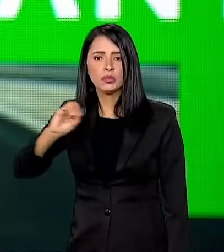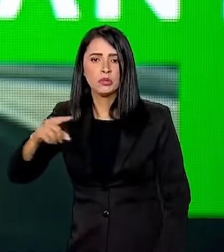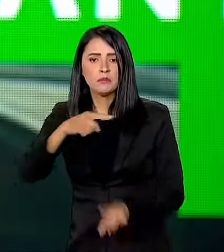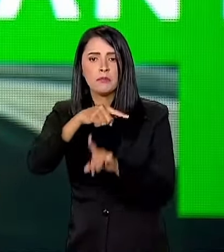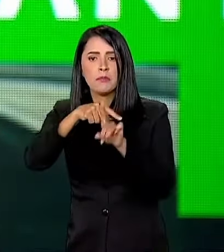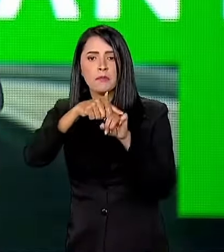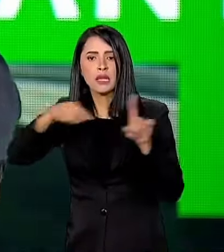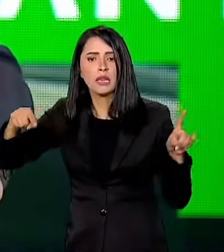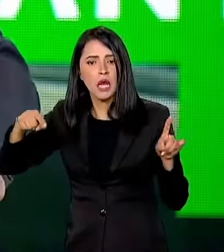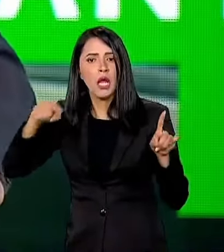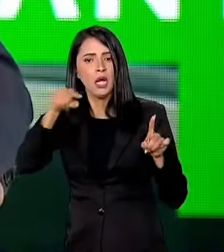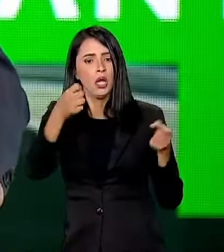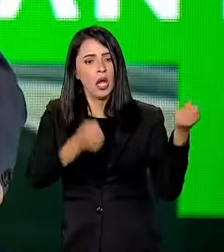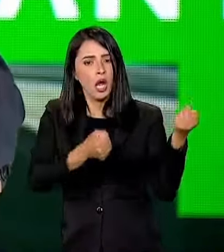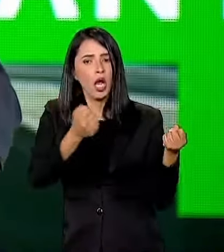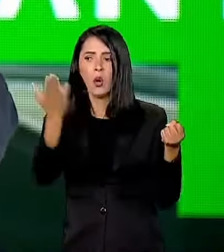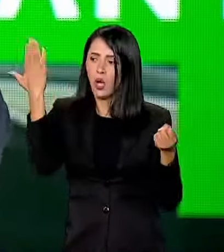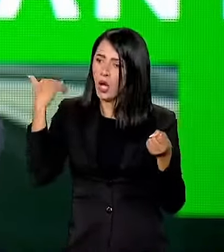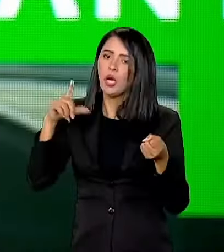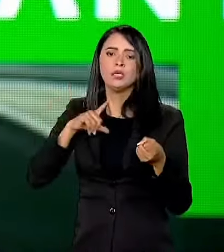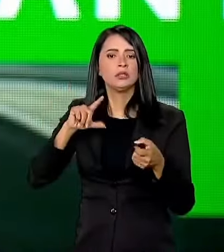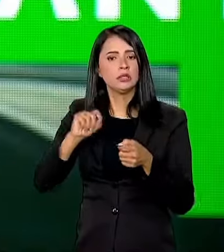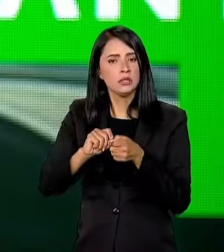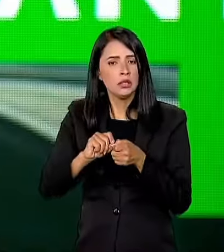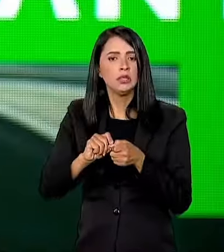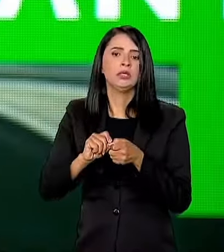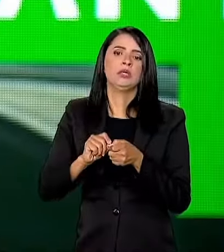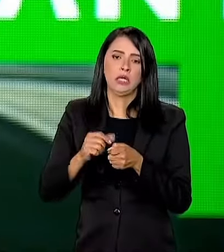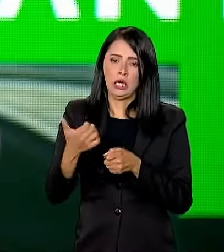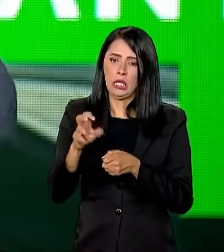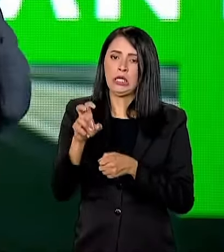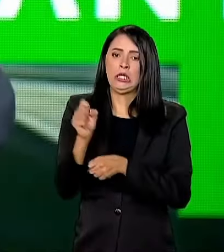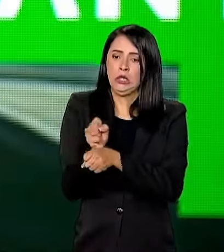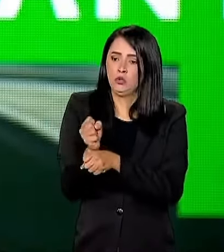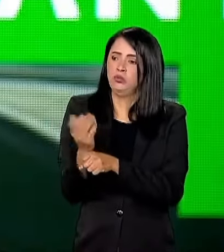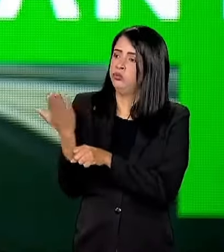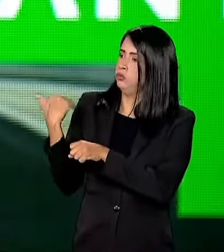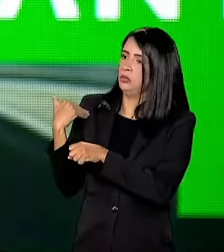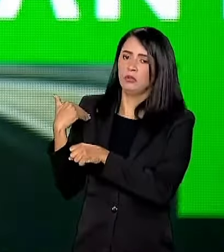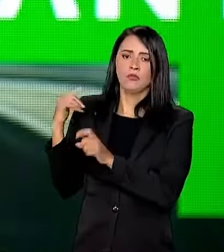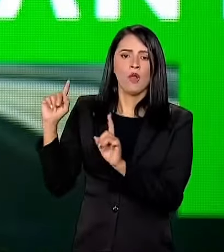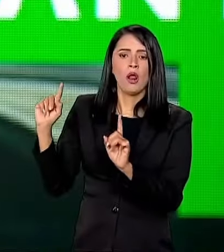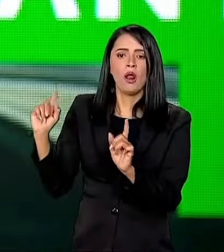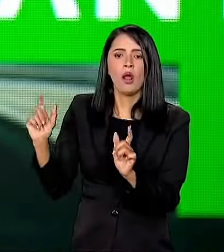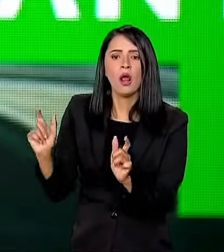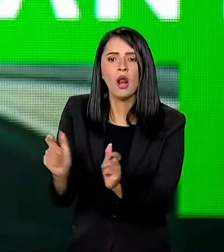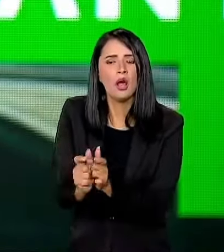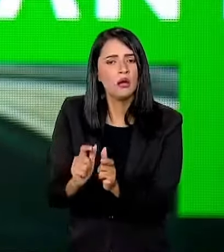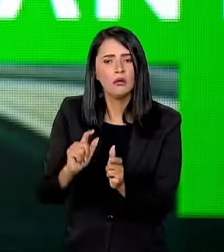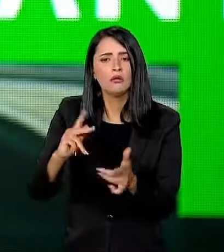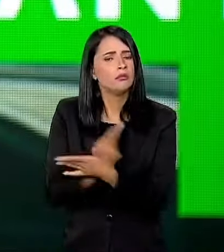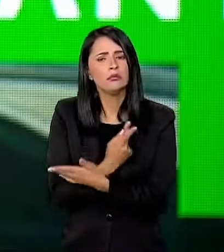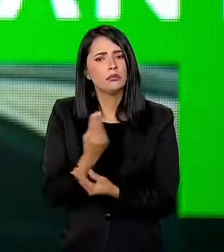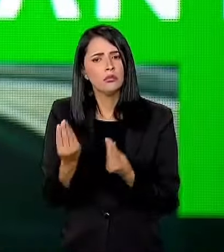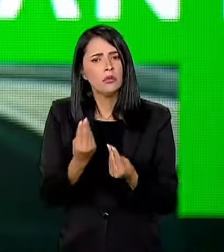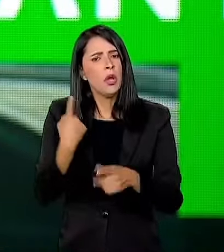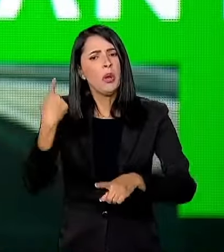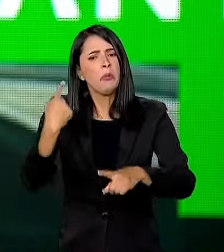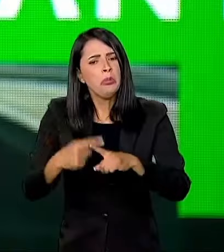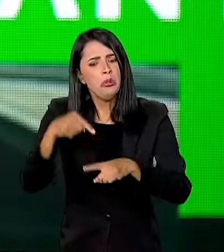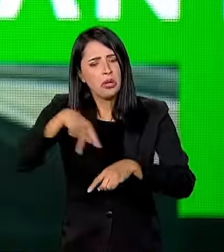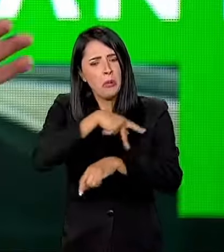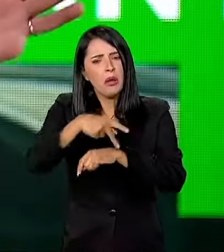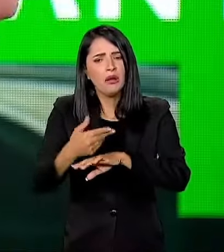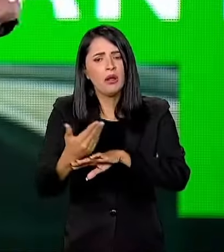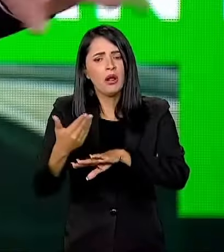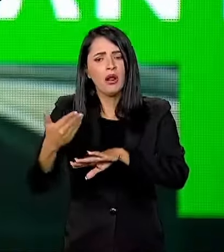Metade dos carros que a gente tinha produzido aqui 15 anos atrás. O que que aconteceu? Por que que esse país andou para trás?